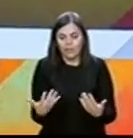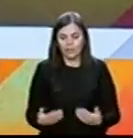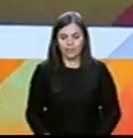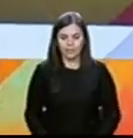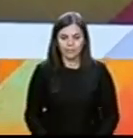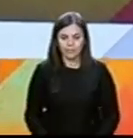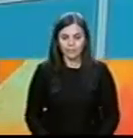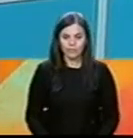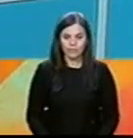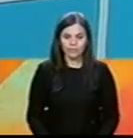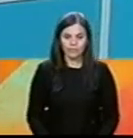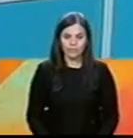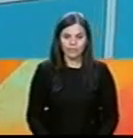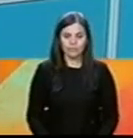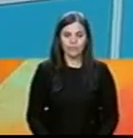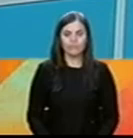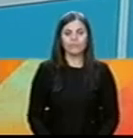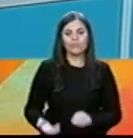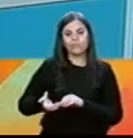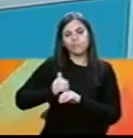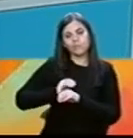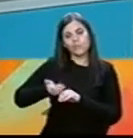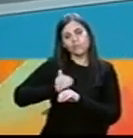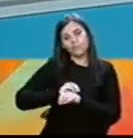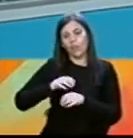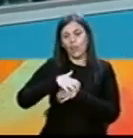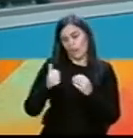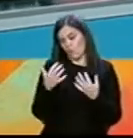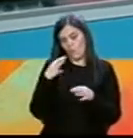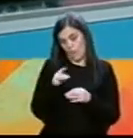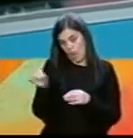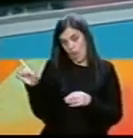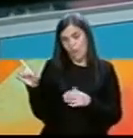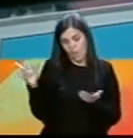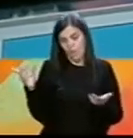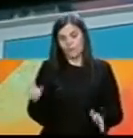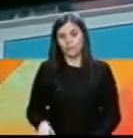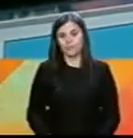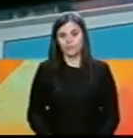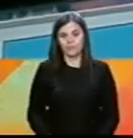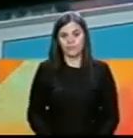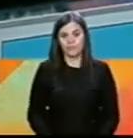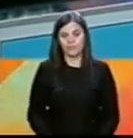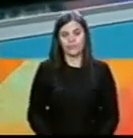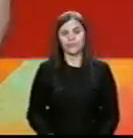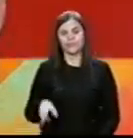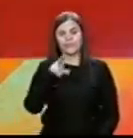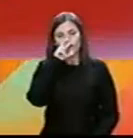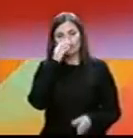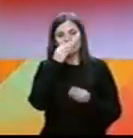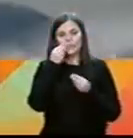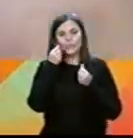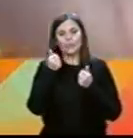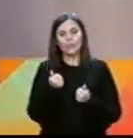Tira-se toda a parte da casca. E esta está para cá, está bem perfumadinha. Reparei que